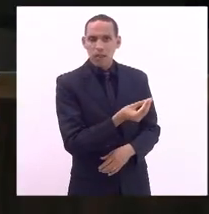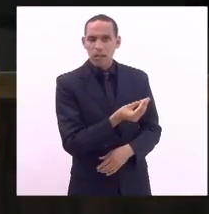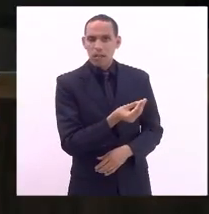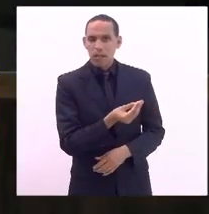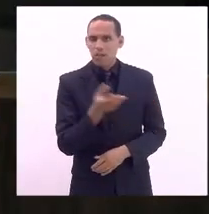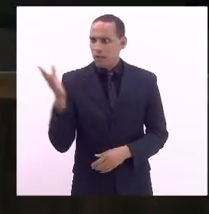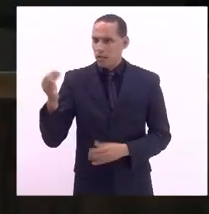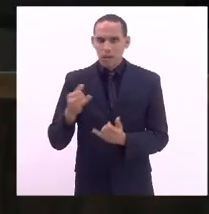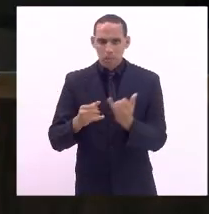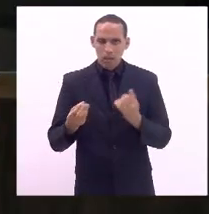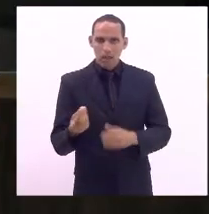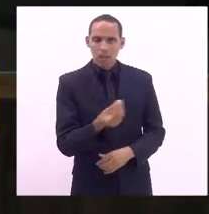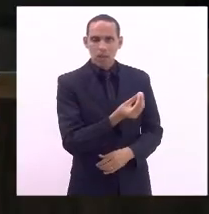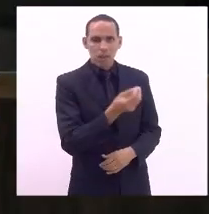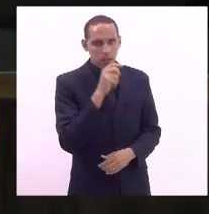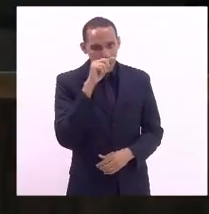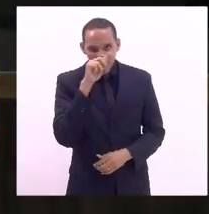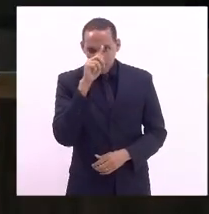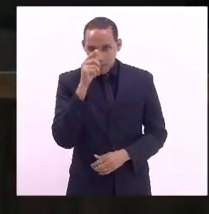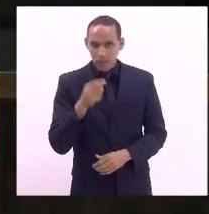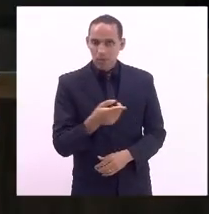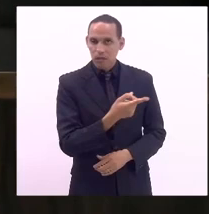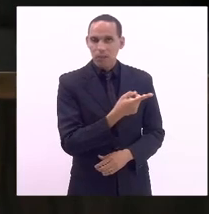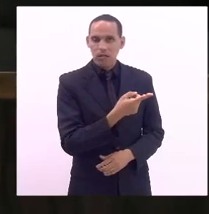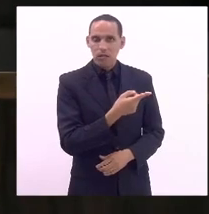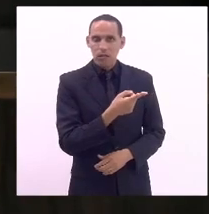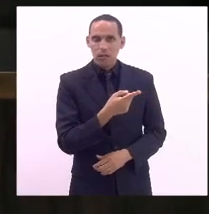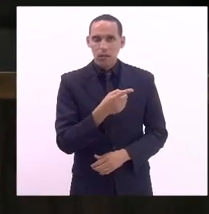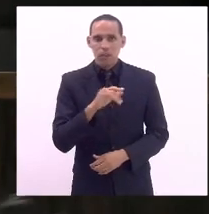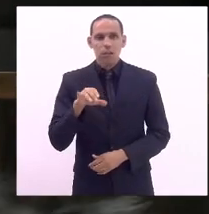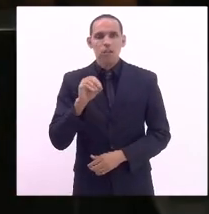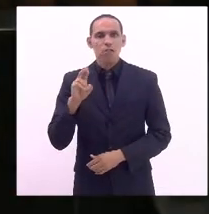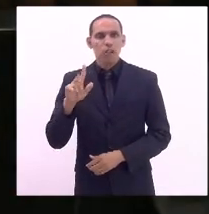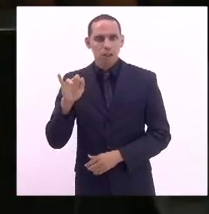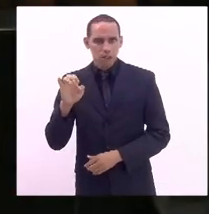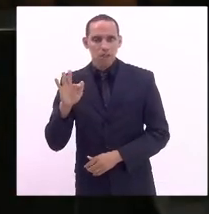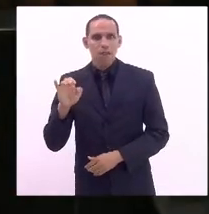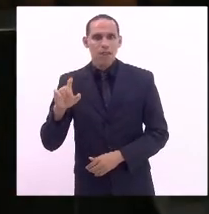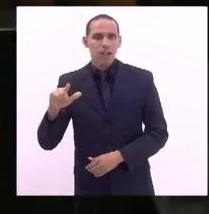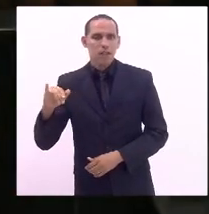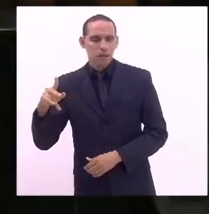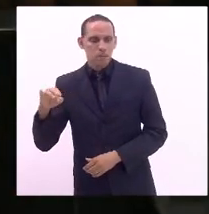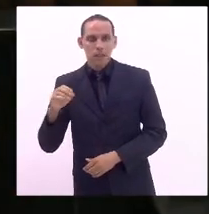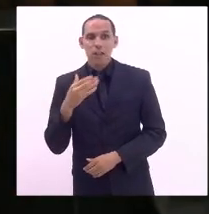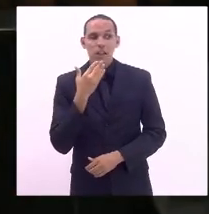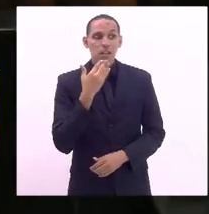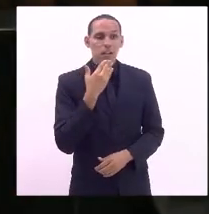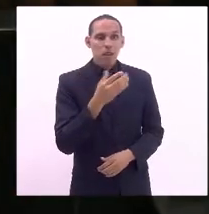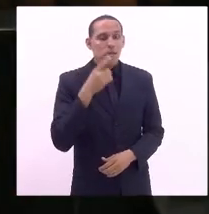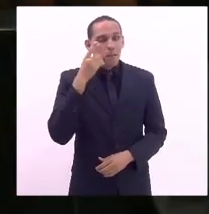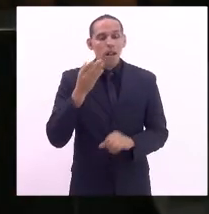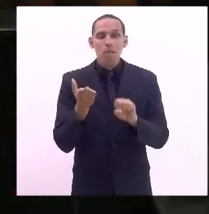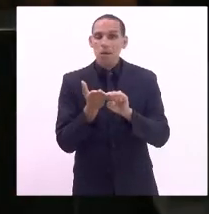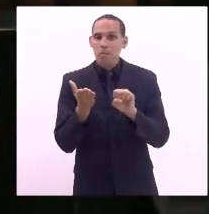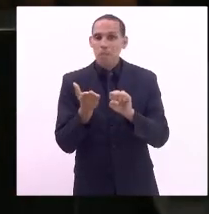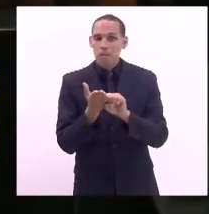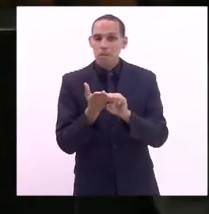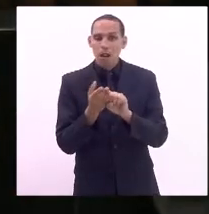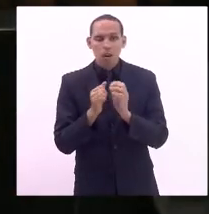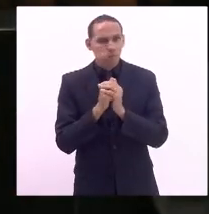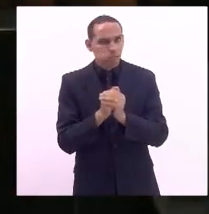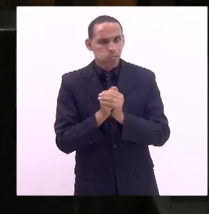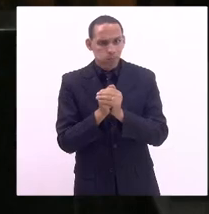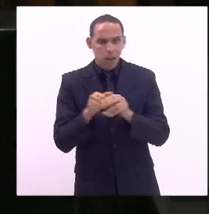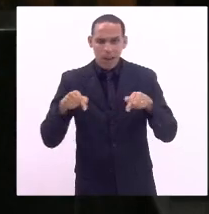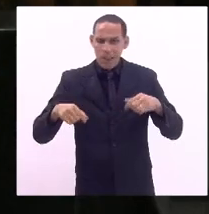Você concedeu a parte, Alexandre Knoploch, para o Jorge Felipe? Eu gostaria de chamar o deputado Samuel Malafaia para orar aqui, que